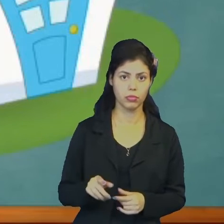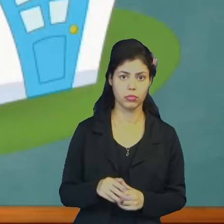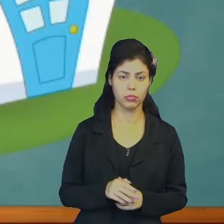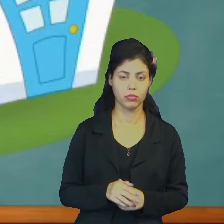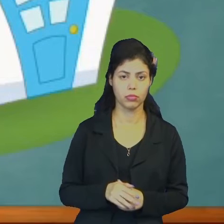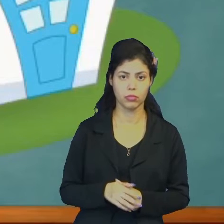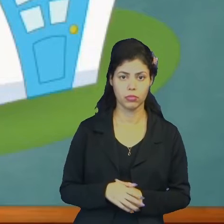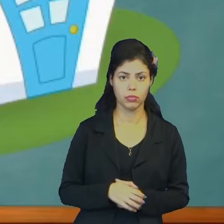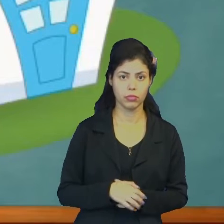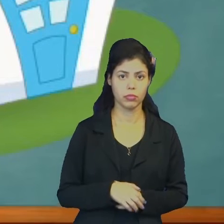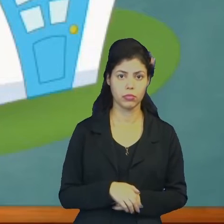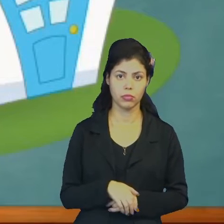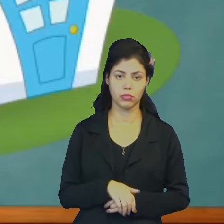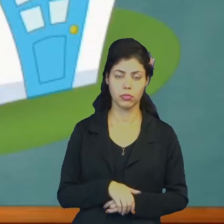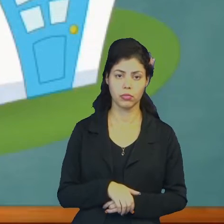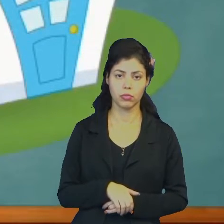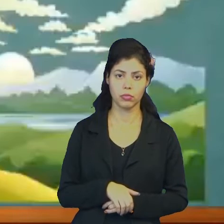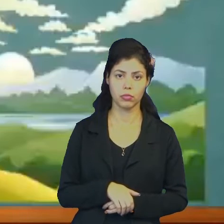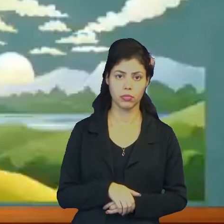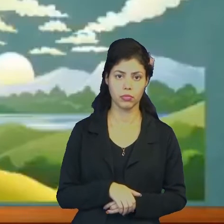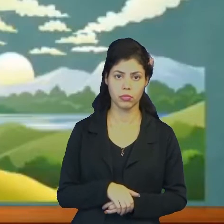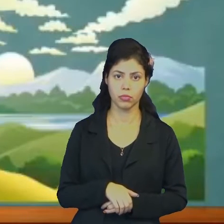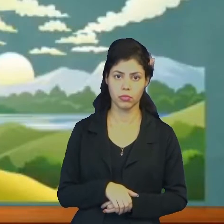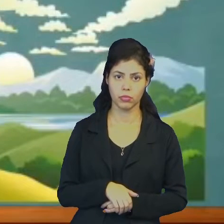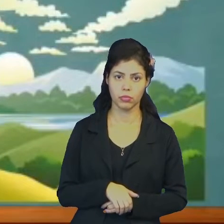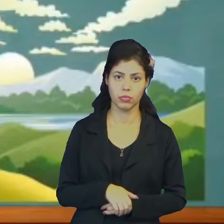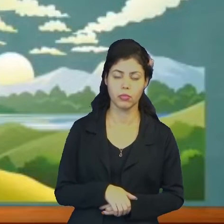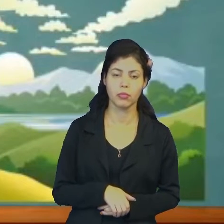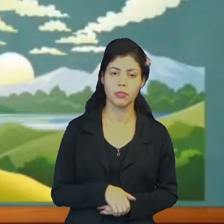Casa. Um S só.